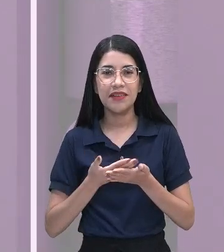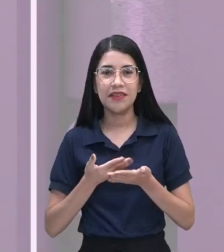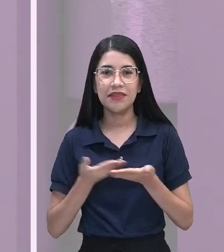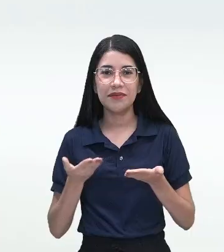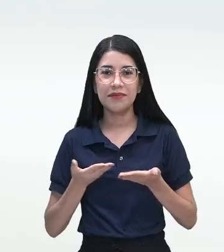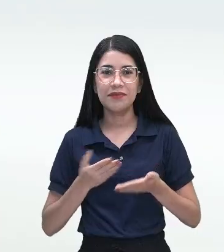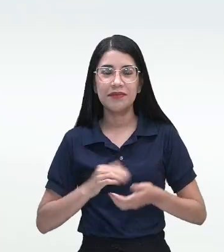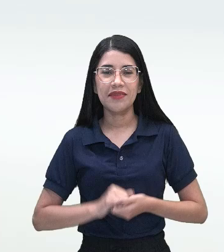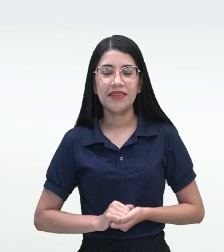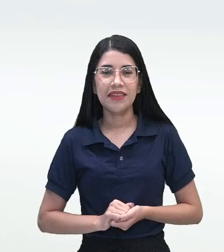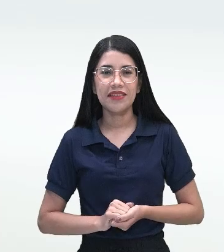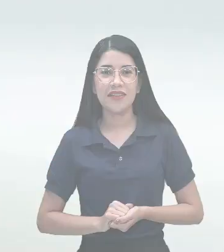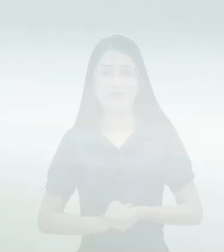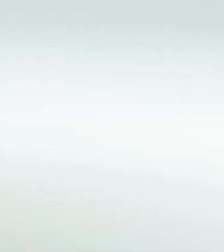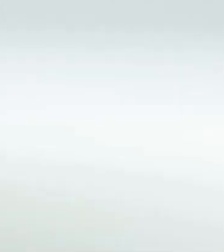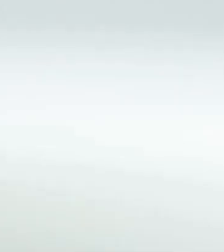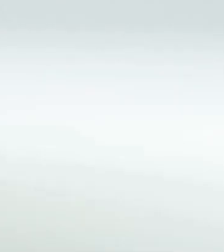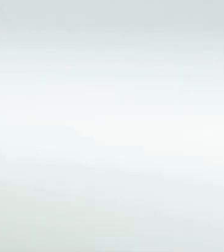aula.